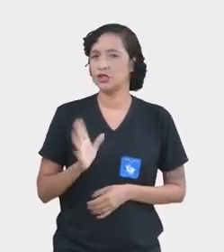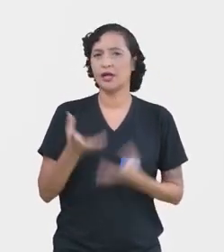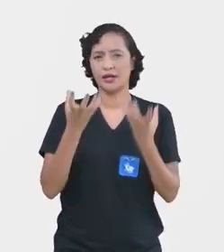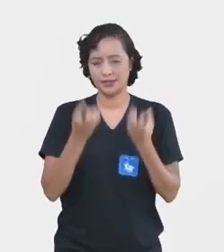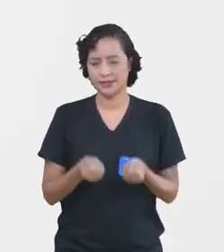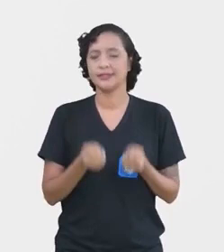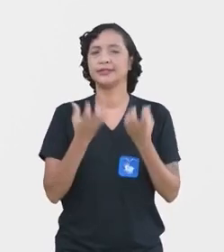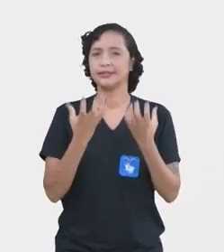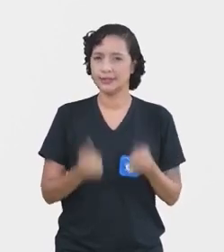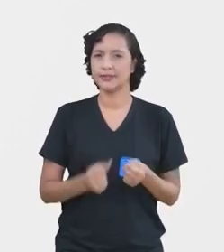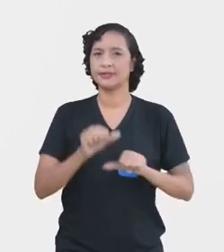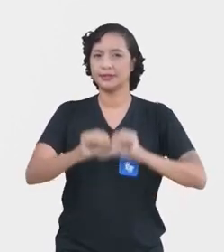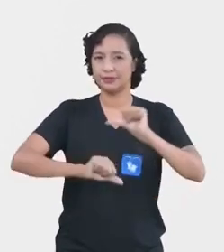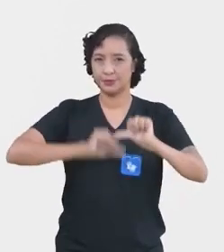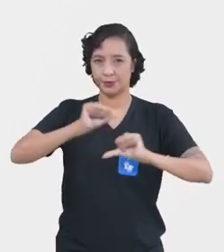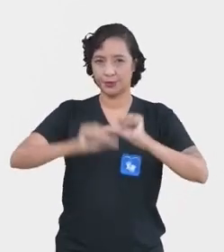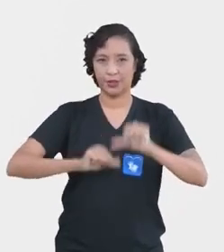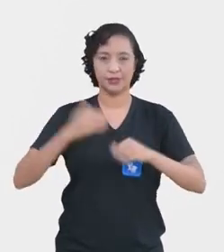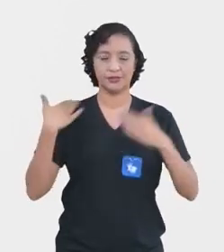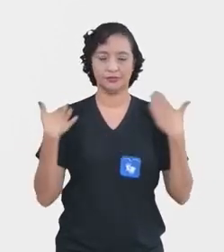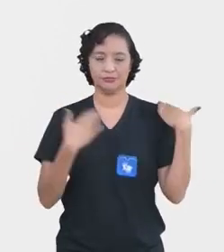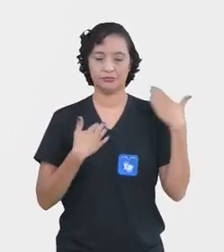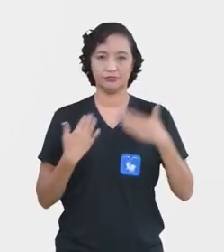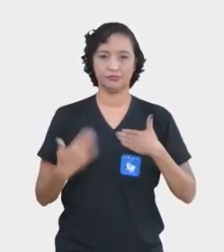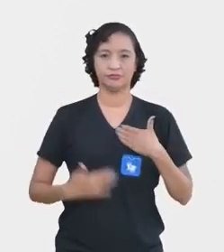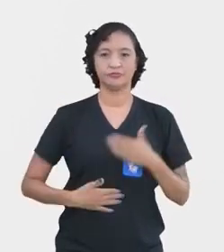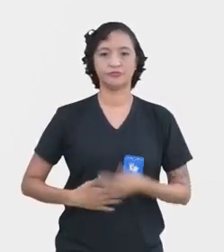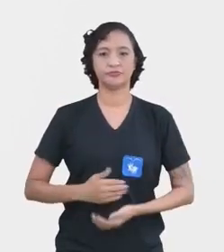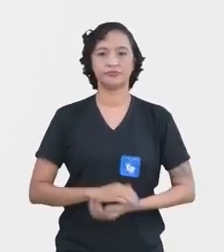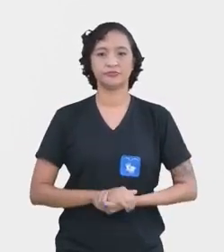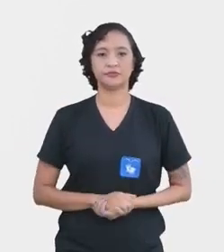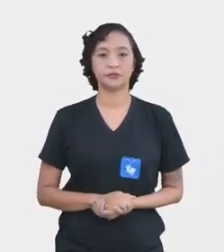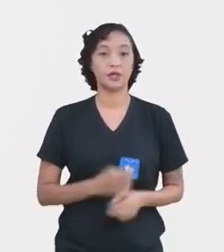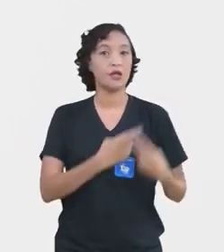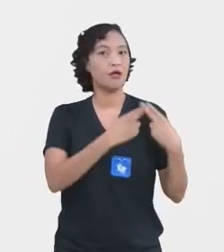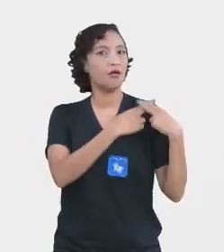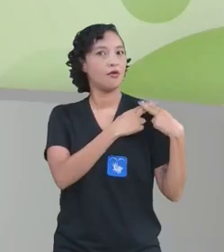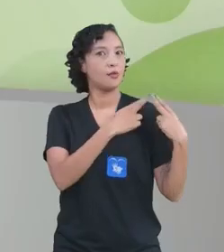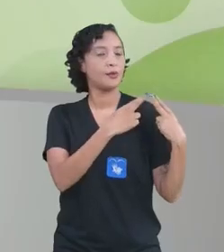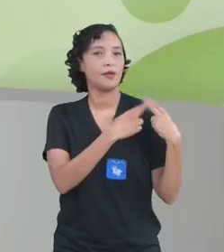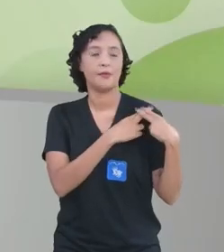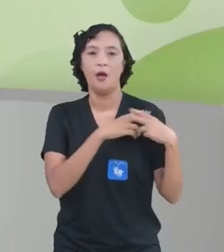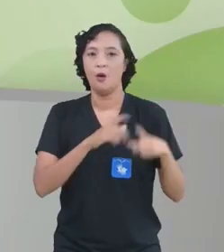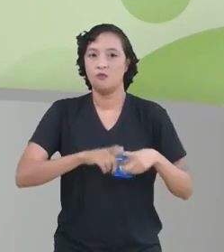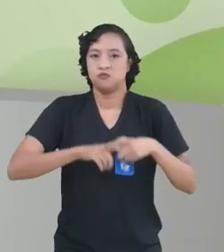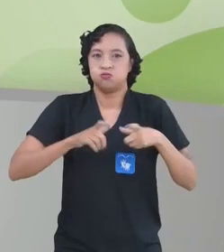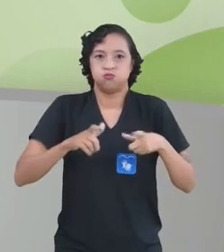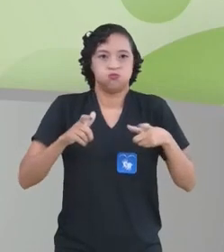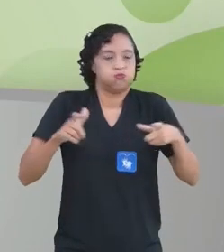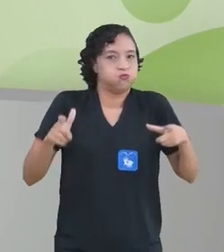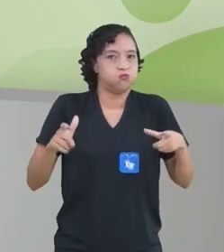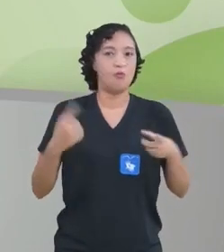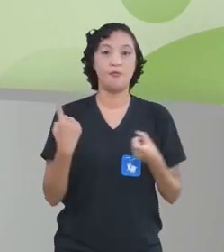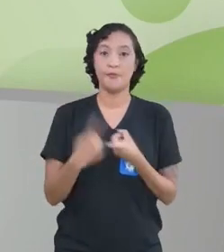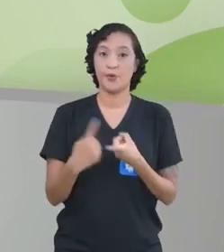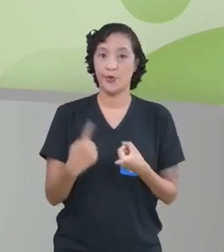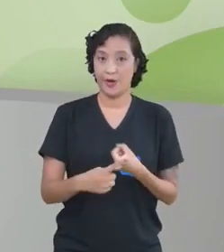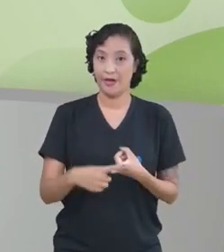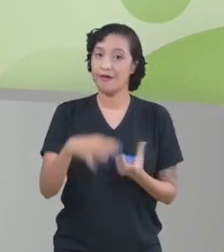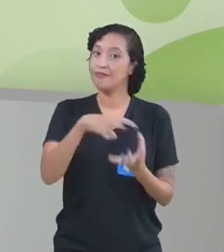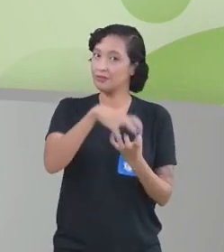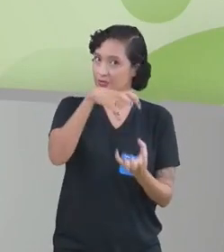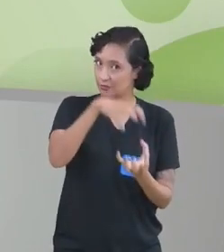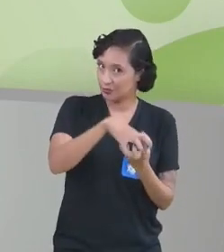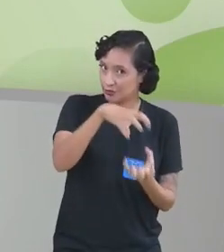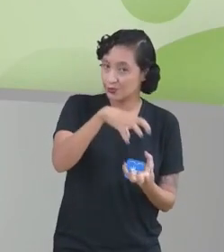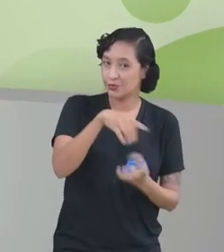que esses hormônios nos fizeram. E aí a responsabilidade aumenta, sabe por quê? Porque na fase adulta, essa fase